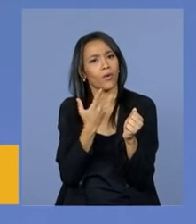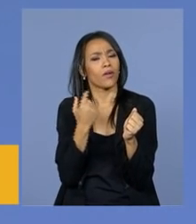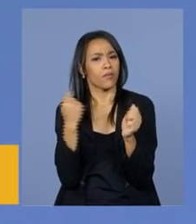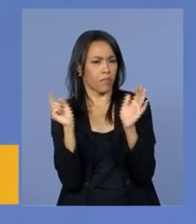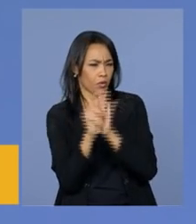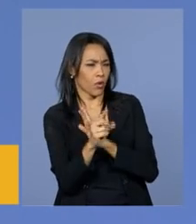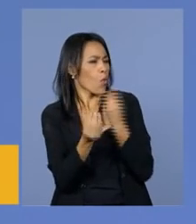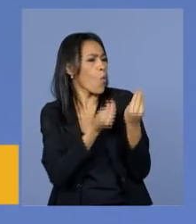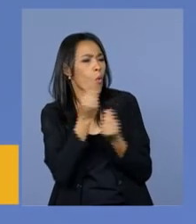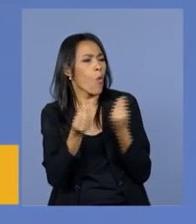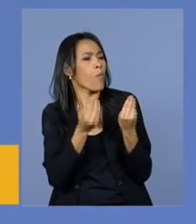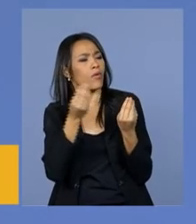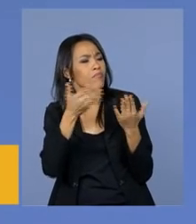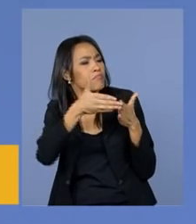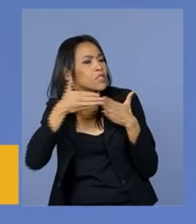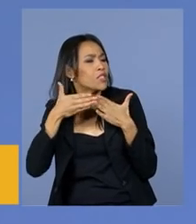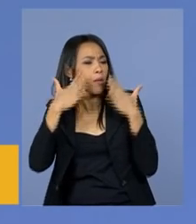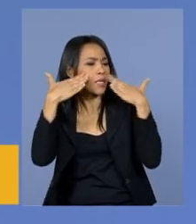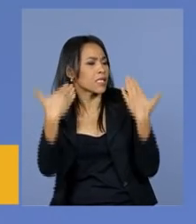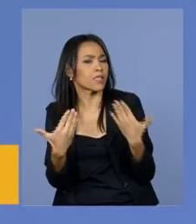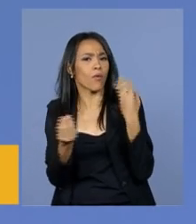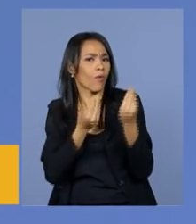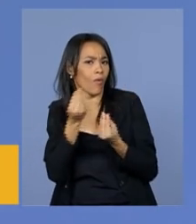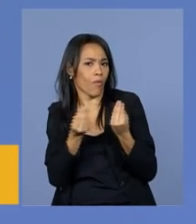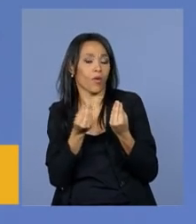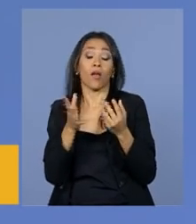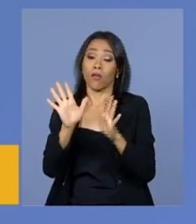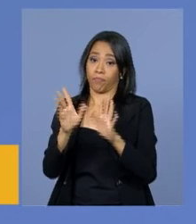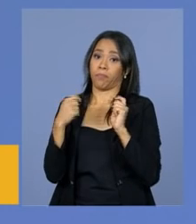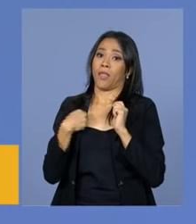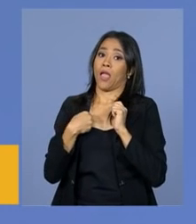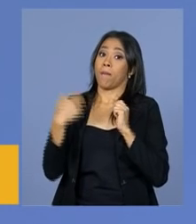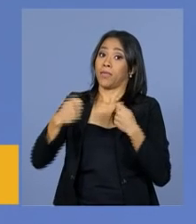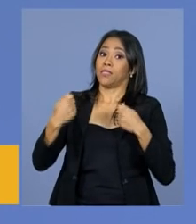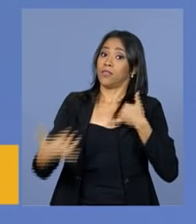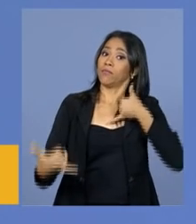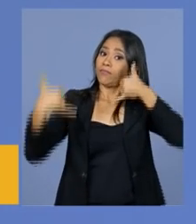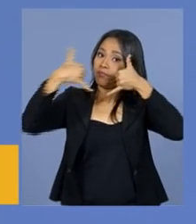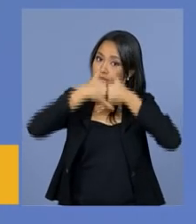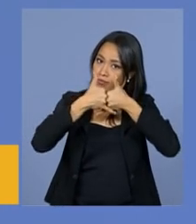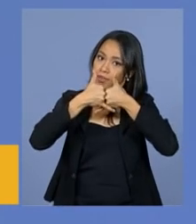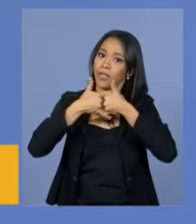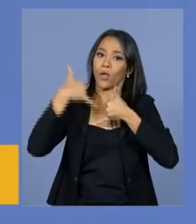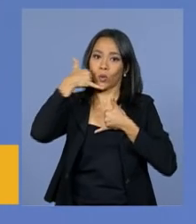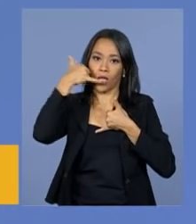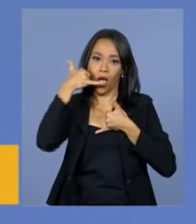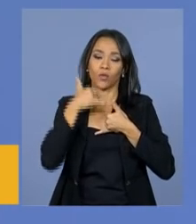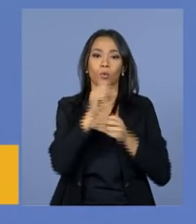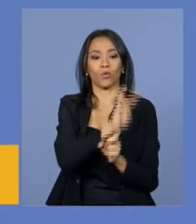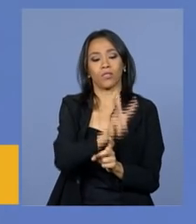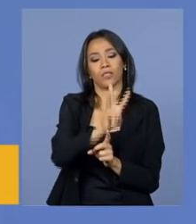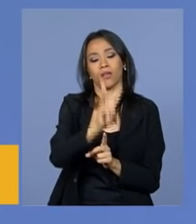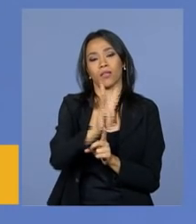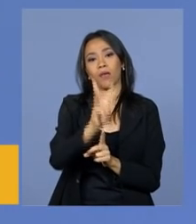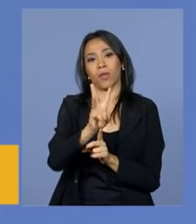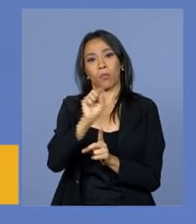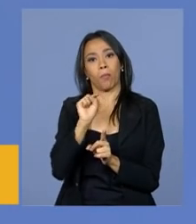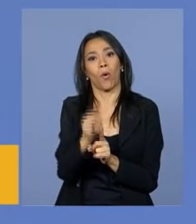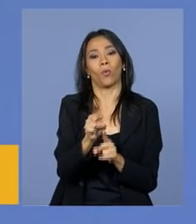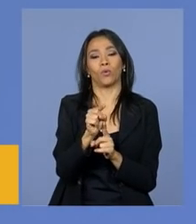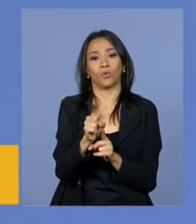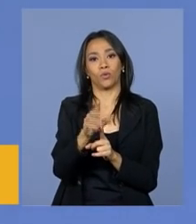para solicitar uma demonstração da Esquadrilha da Fumaça. Assim. Devem entrar, entrem no site da Esquadrilha da Fumaça, acesse